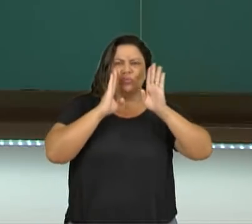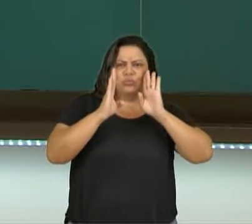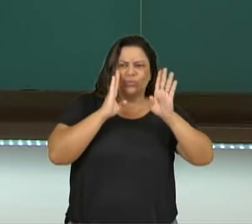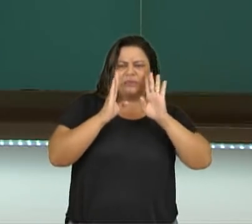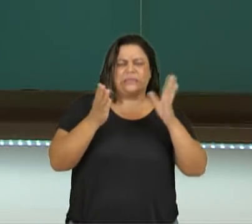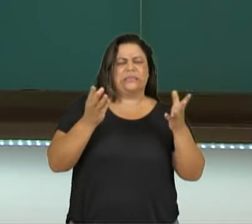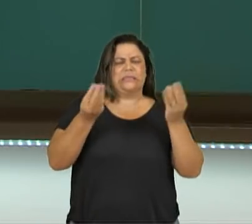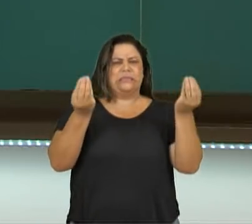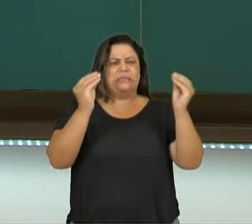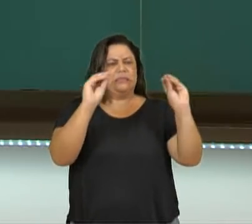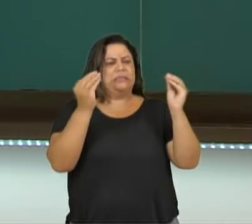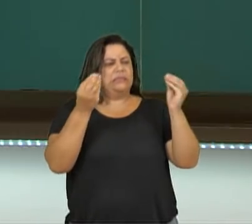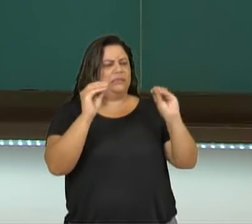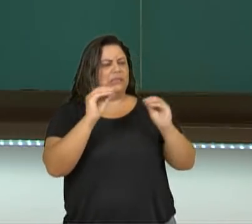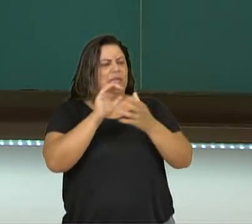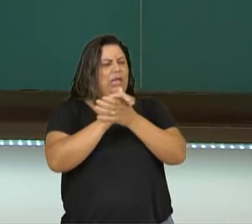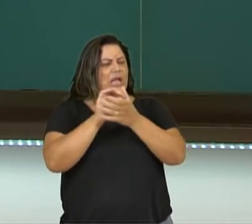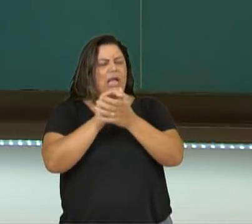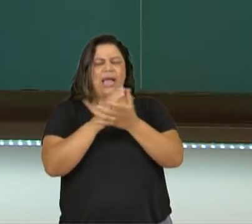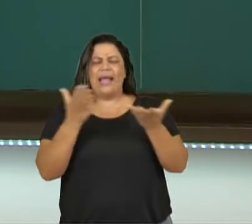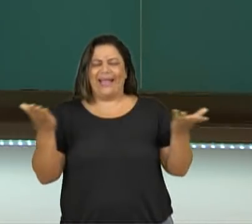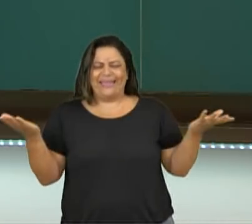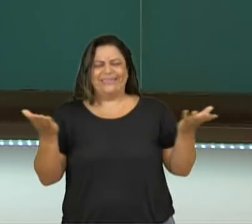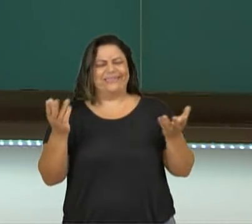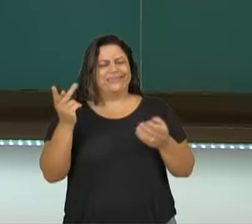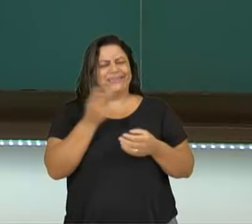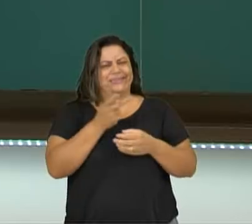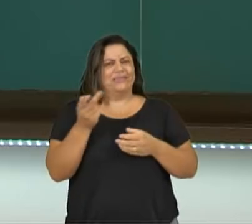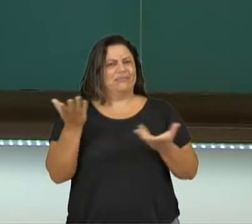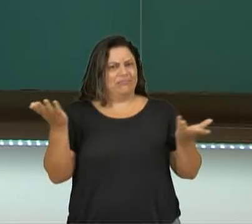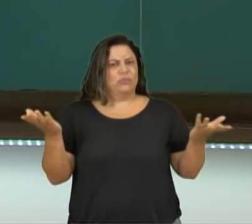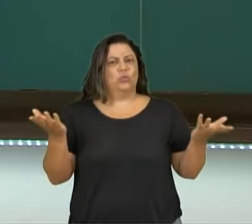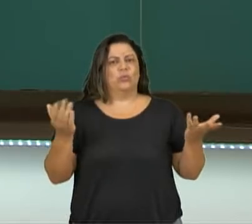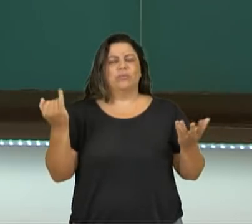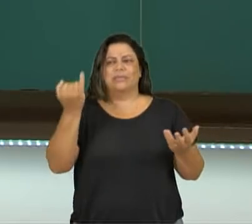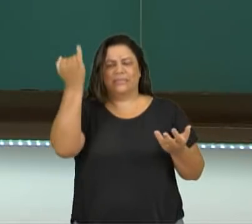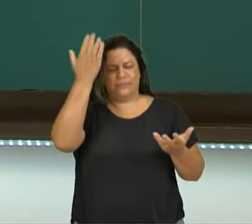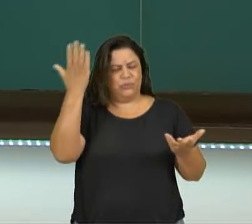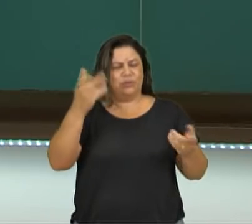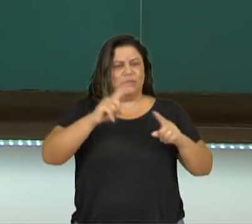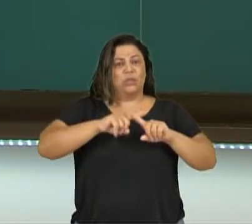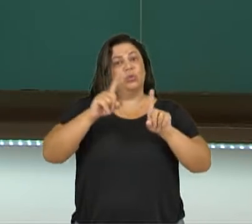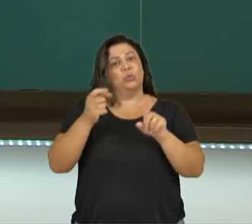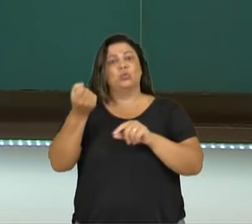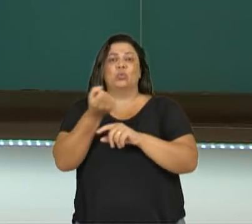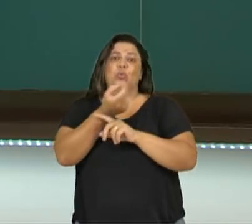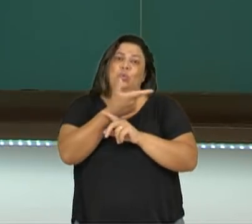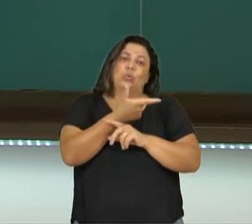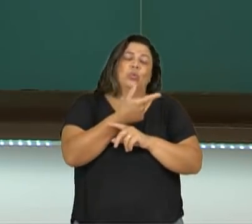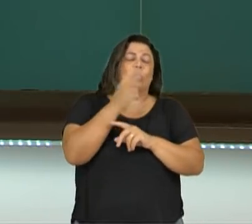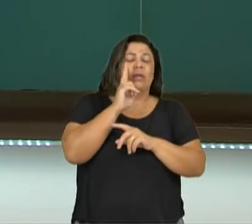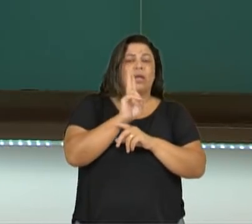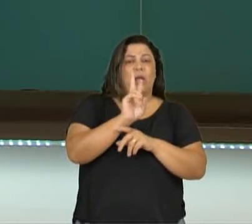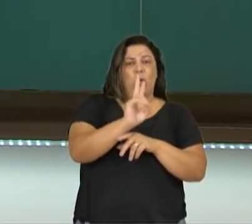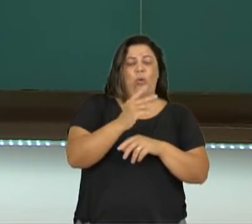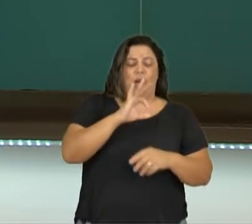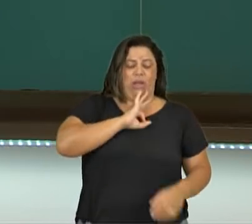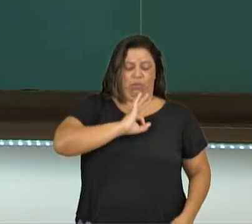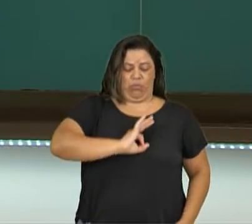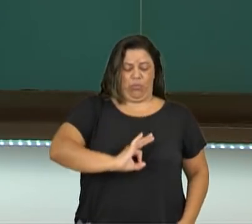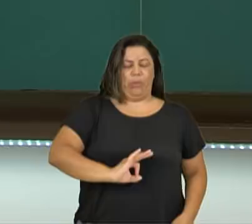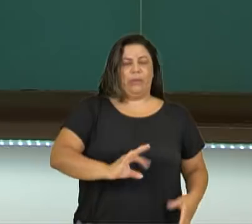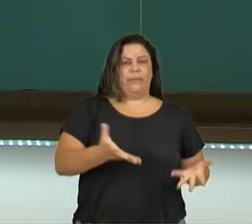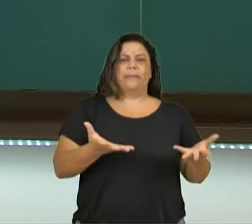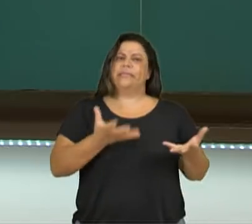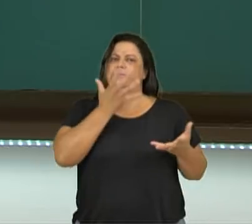lá no mural das coisas que estão acontecendo de importante na vida deles do que, né, em olhar para o padre com aquela